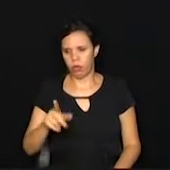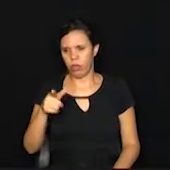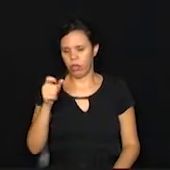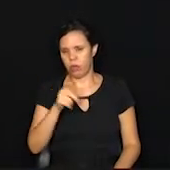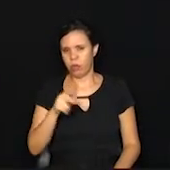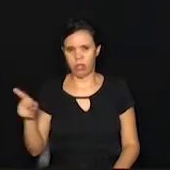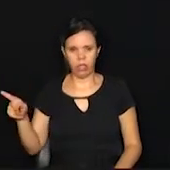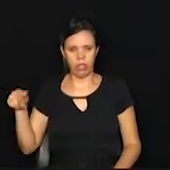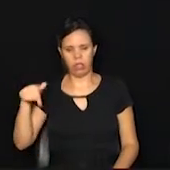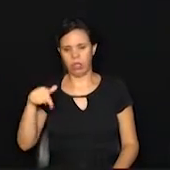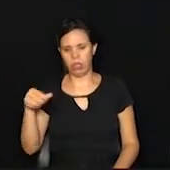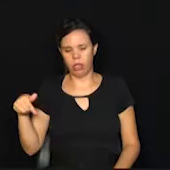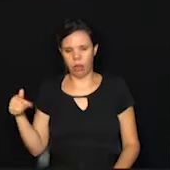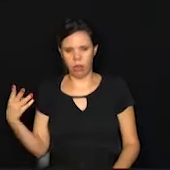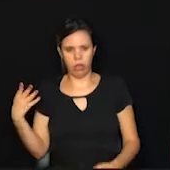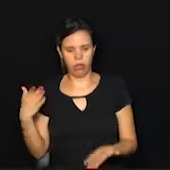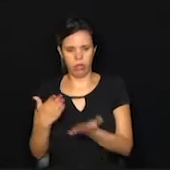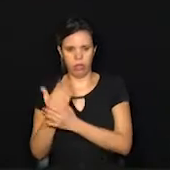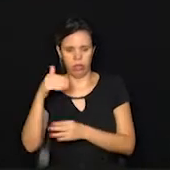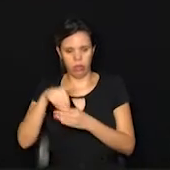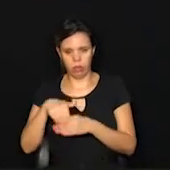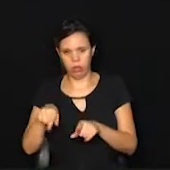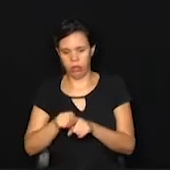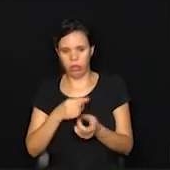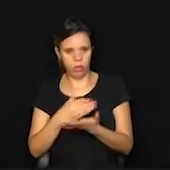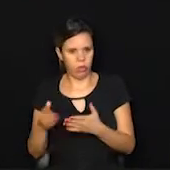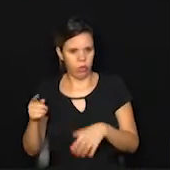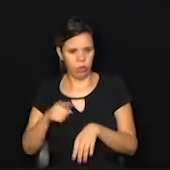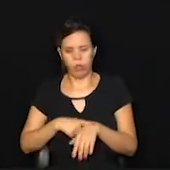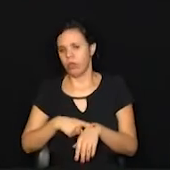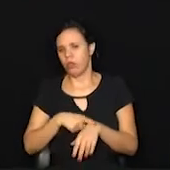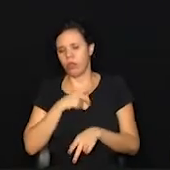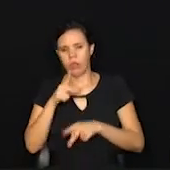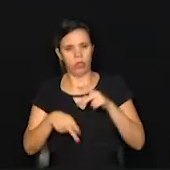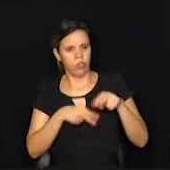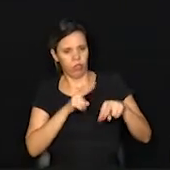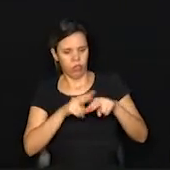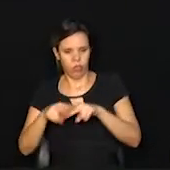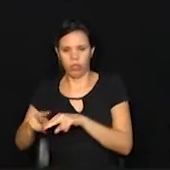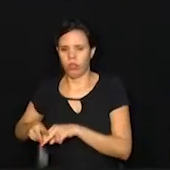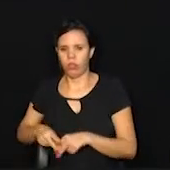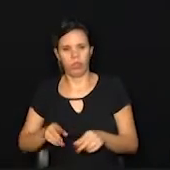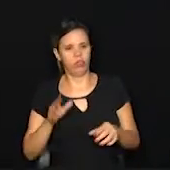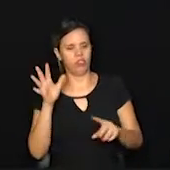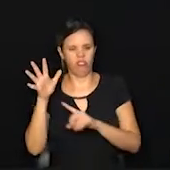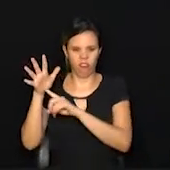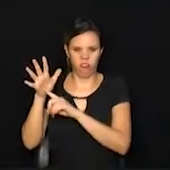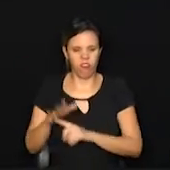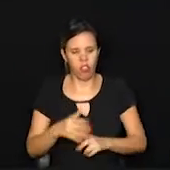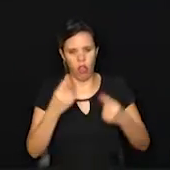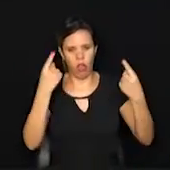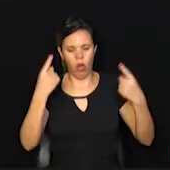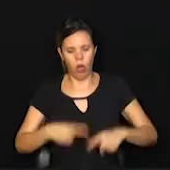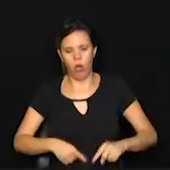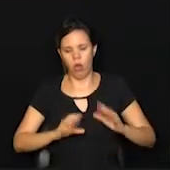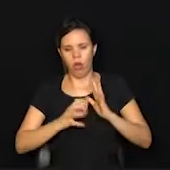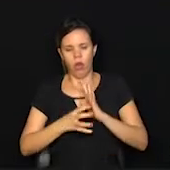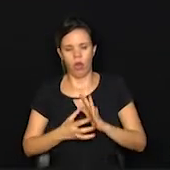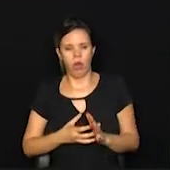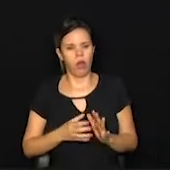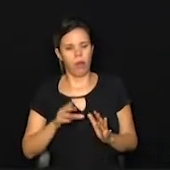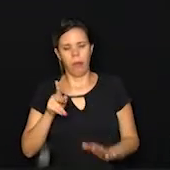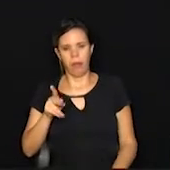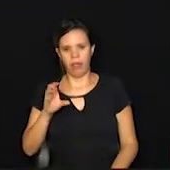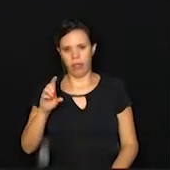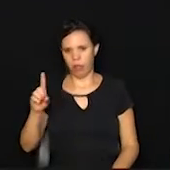e é exatamente nesse momento que começa uma a pressão contra o Partido Comunista Brasileiro contra o PC do